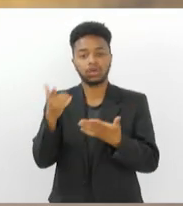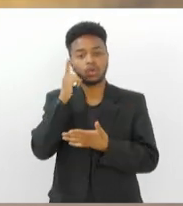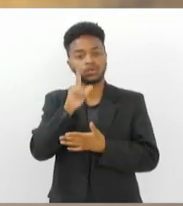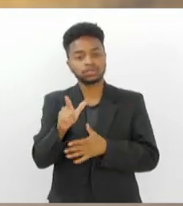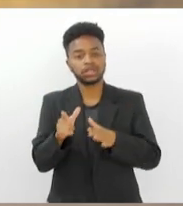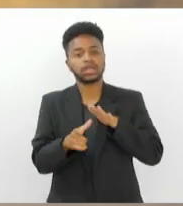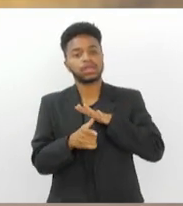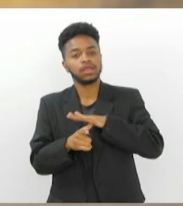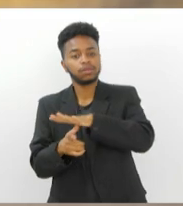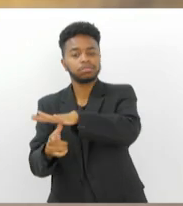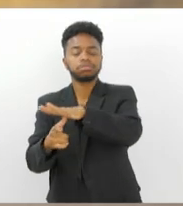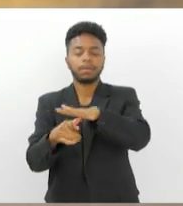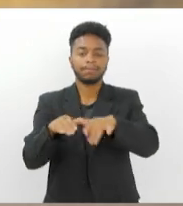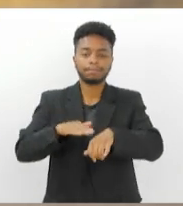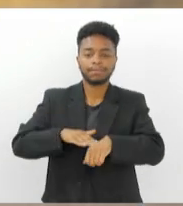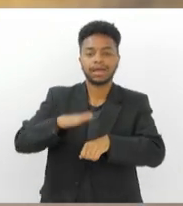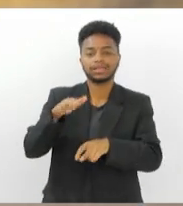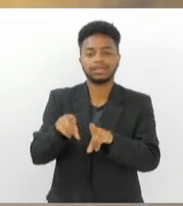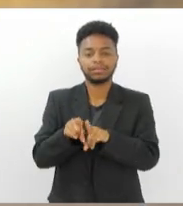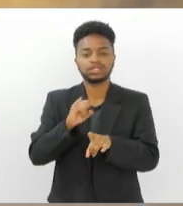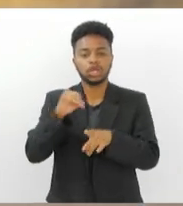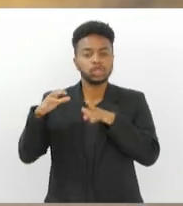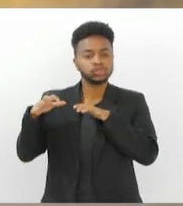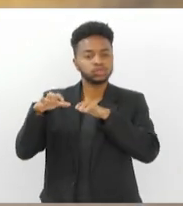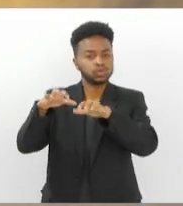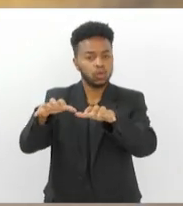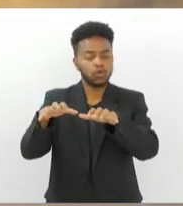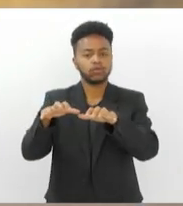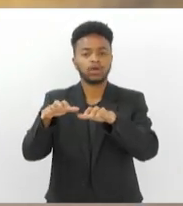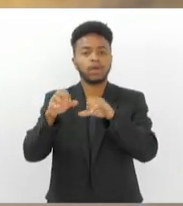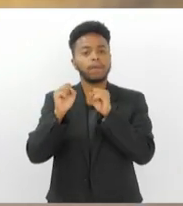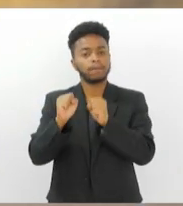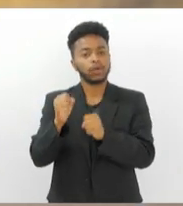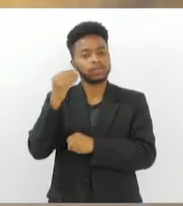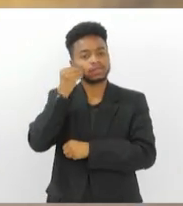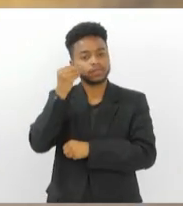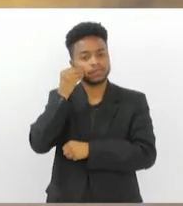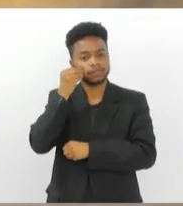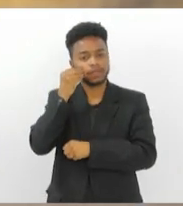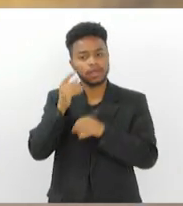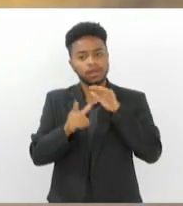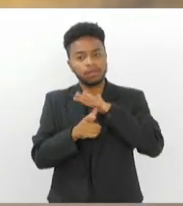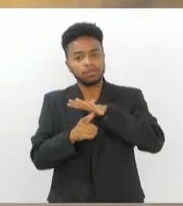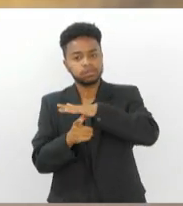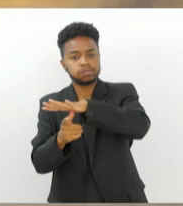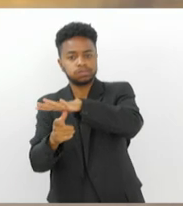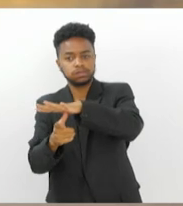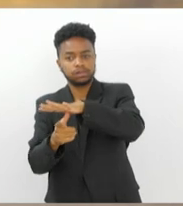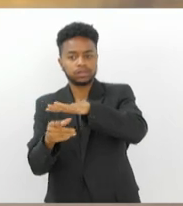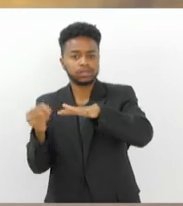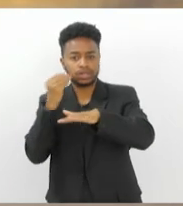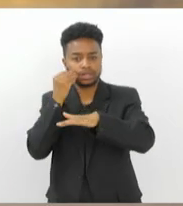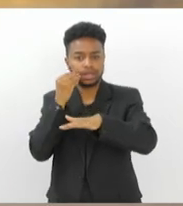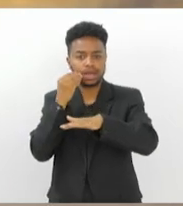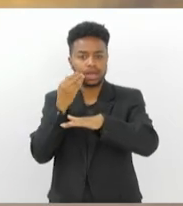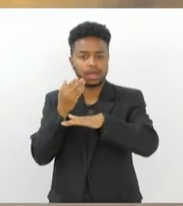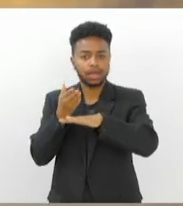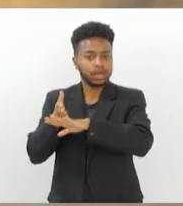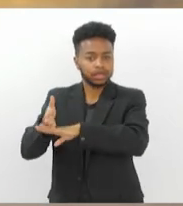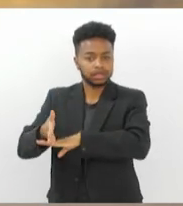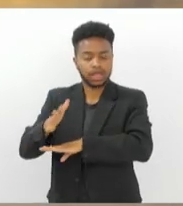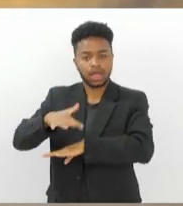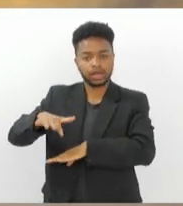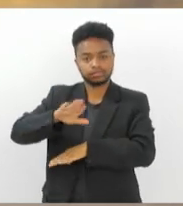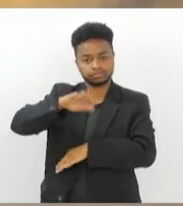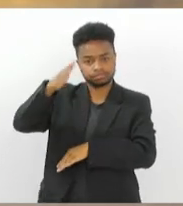mais a gente em casos de ma tempo tentar e e fazer um voo que a gente consiga passar e por buracos na serra na região